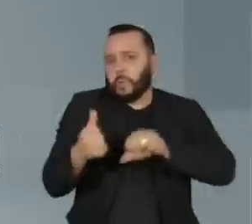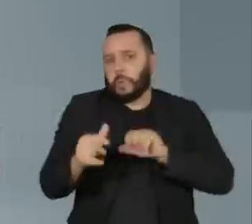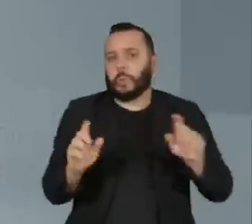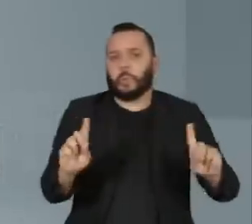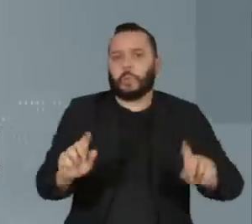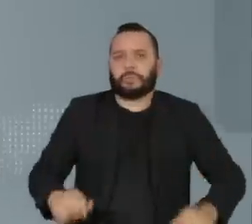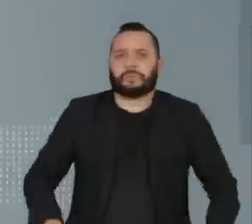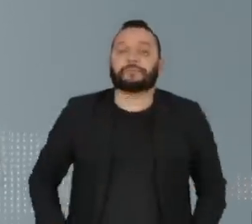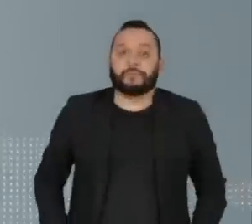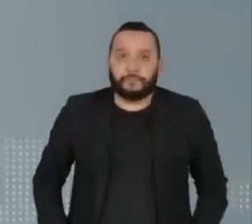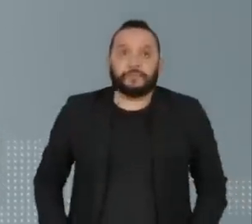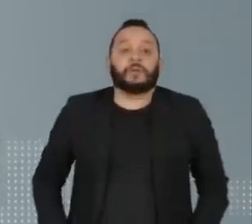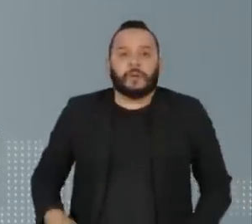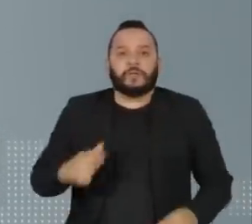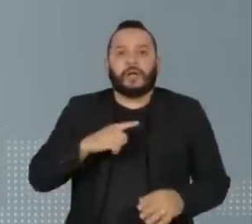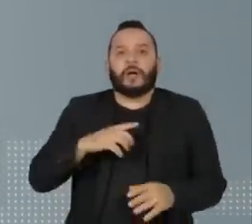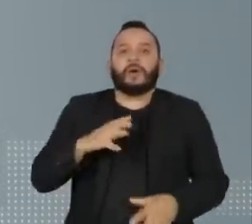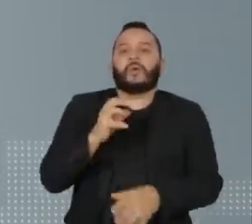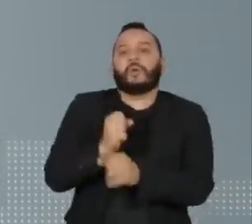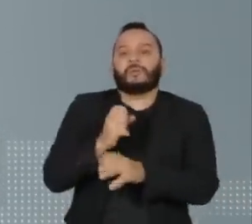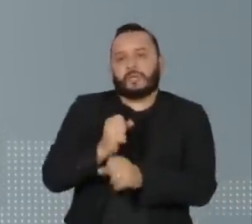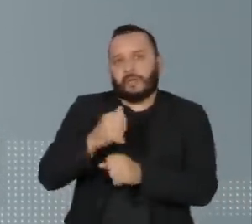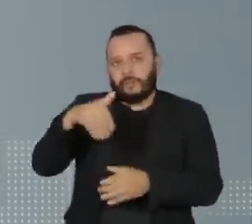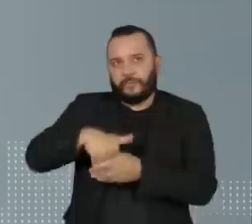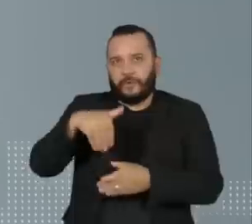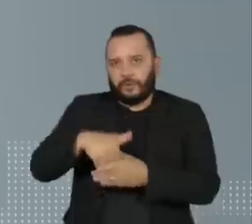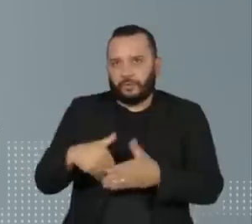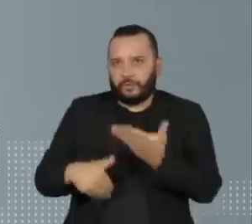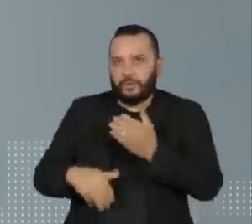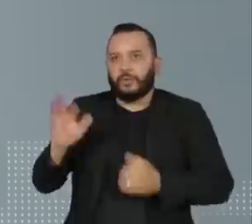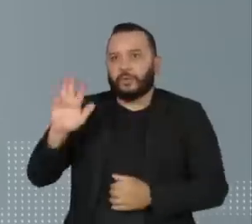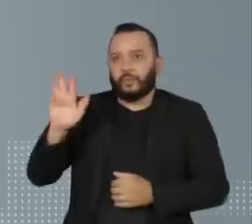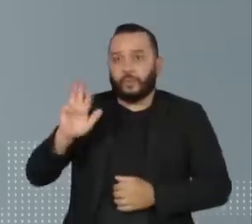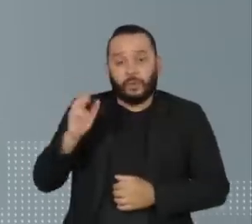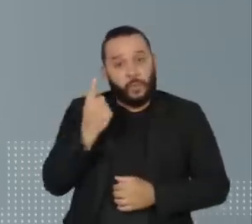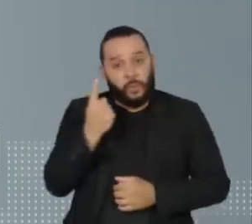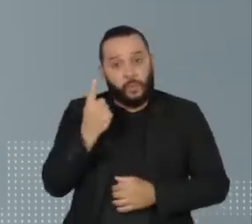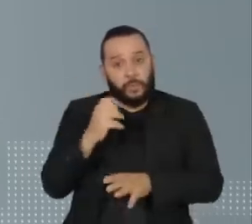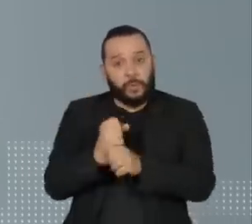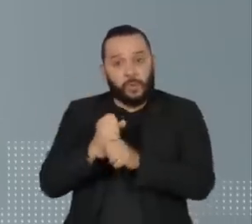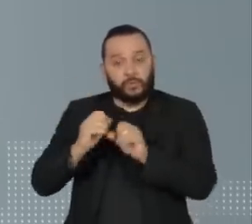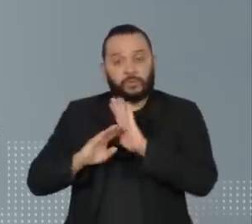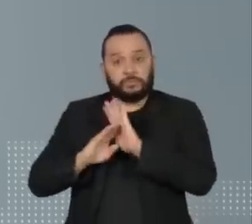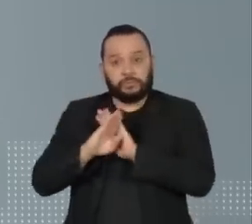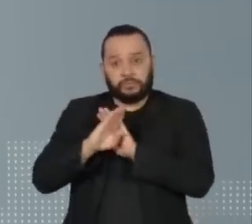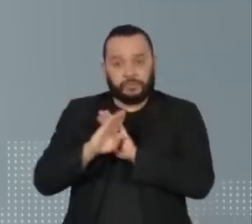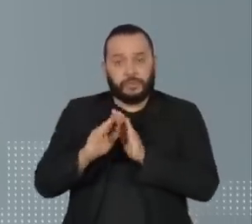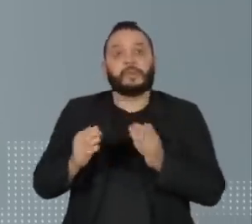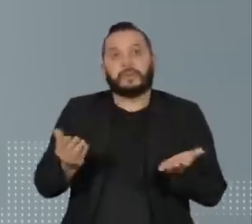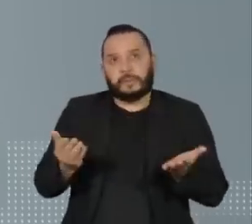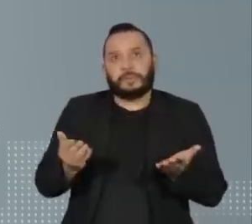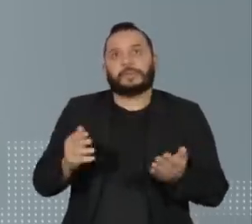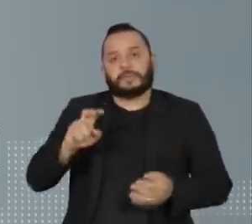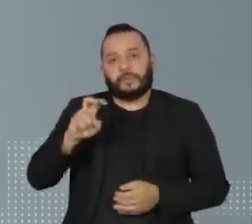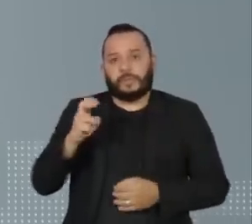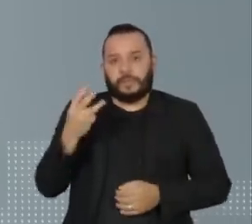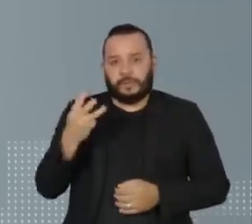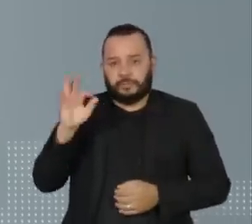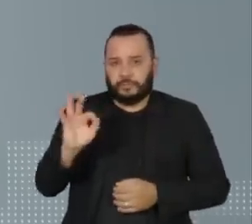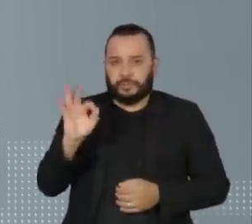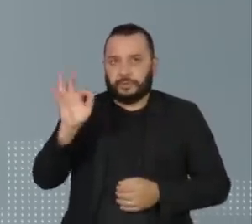contados apenas os votos válidos Lula ganhou um ponto em relação a última pesquisa e tem